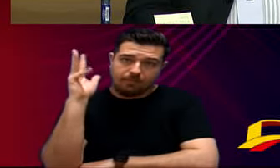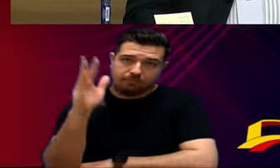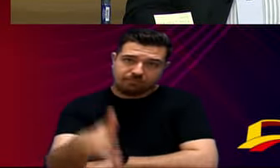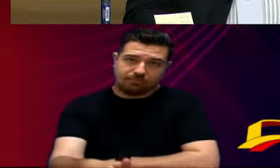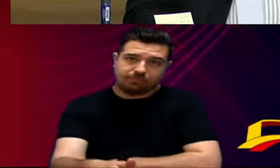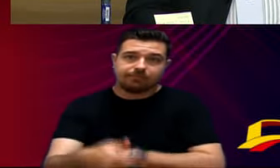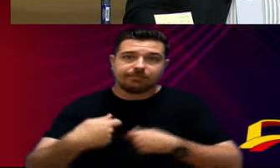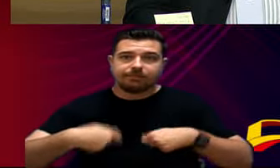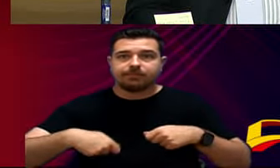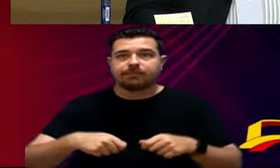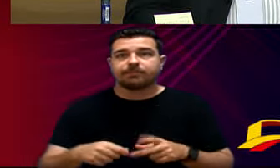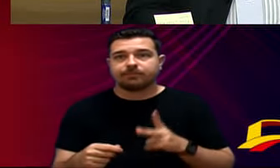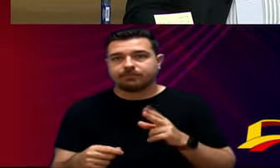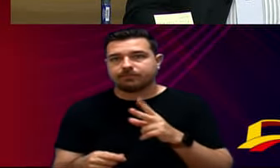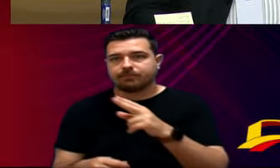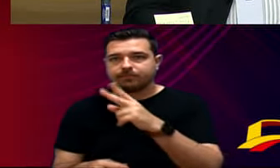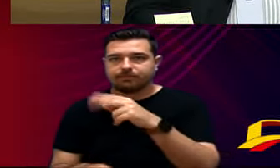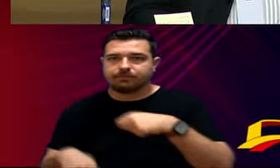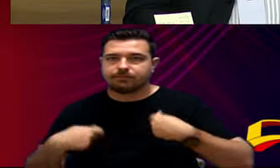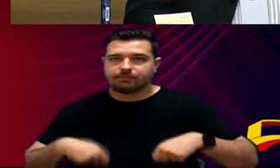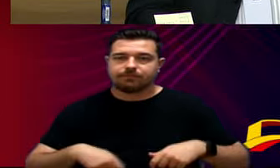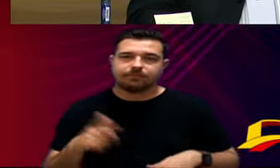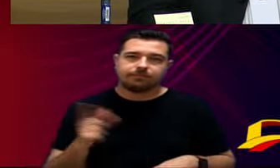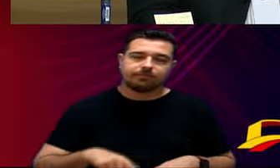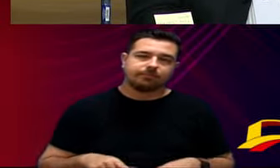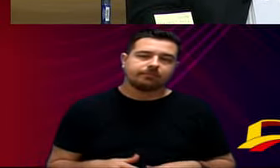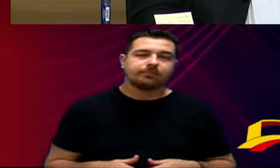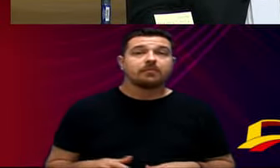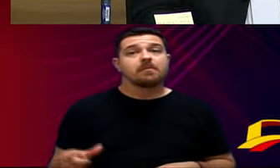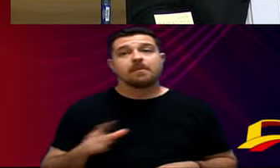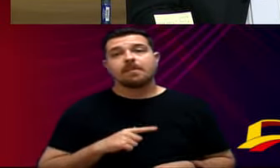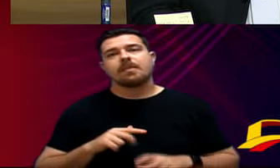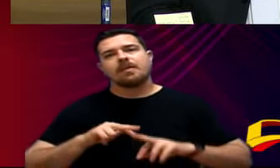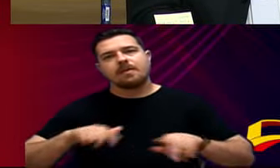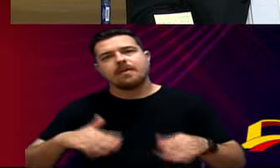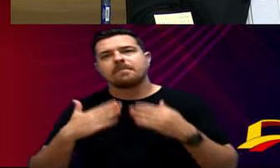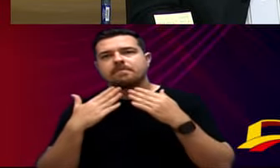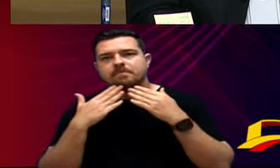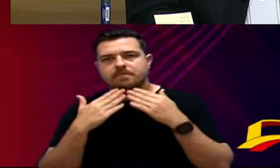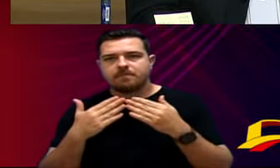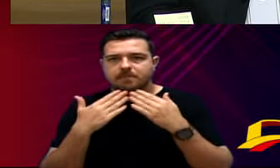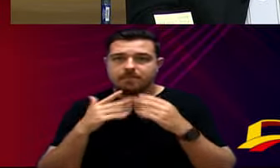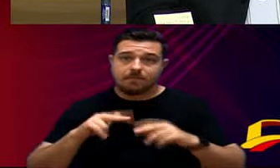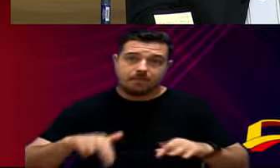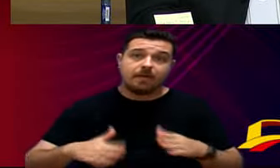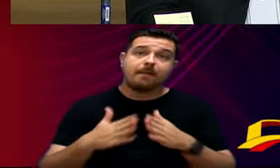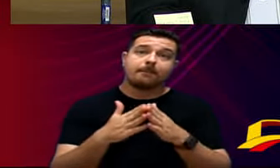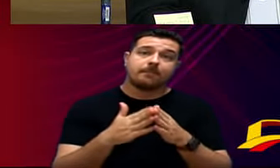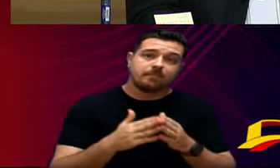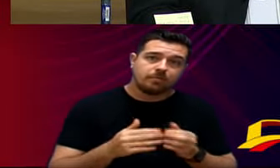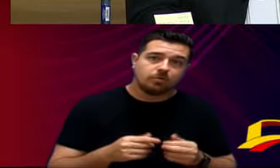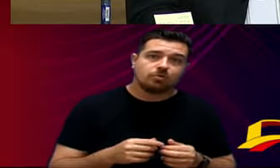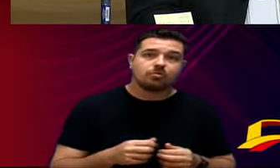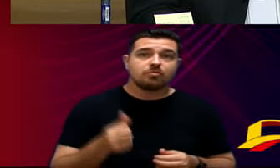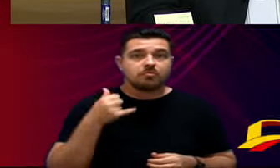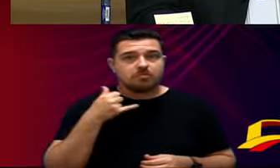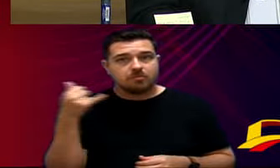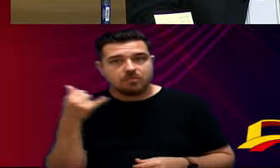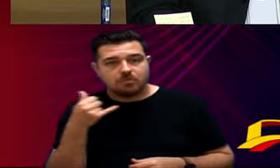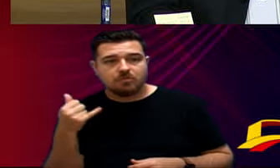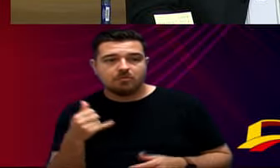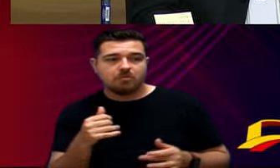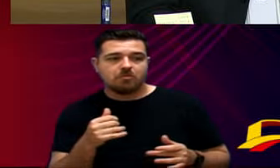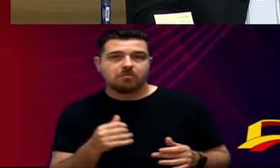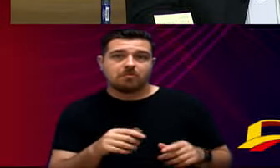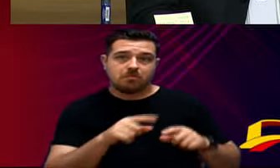a haver a poda Nesse caso a gente tem demandas aí que pessoas que entraram em contato com o nosso gabinete mas que